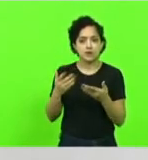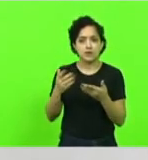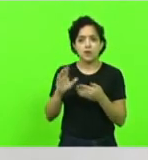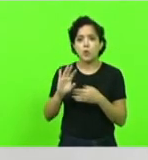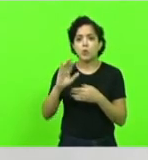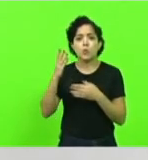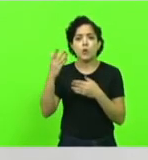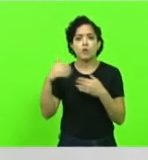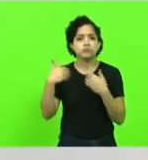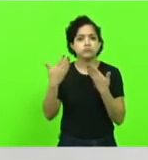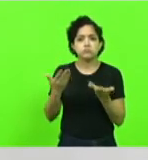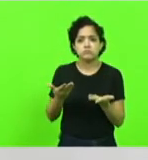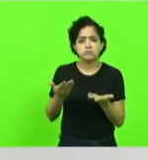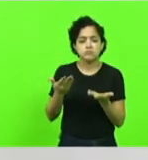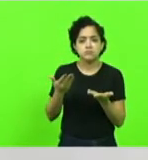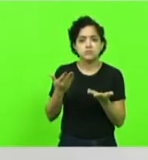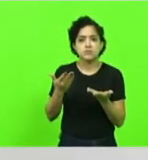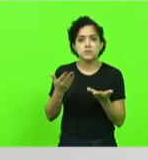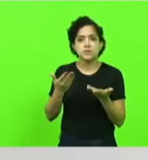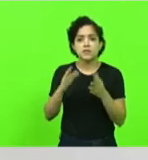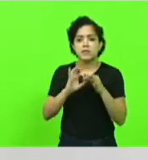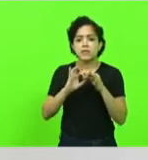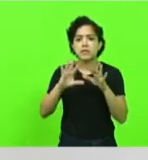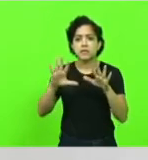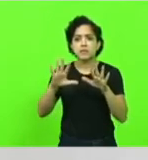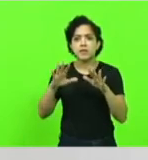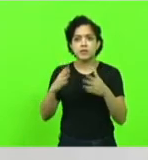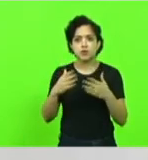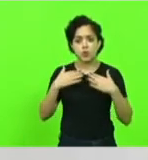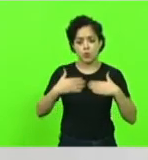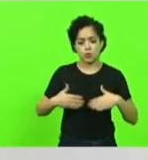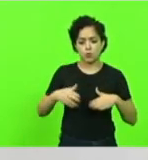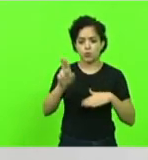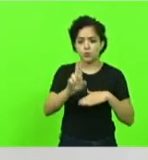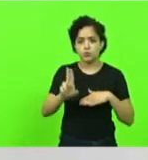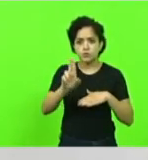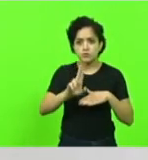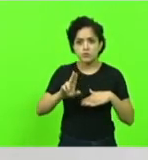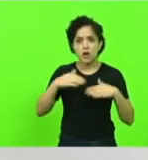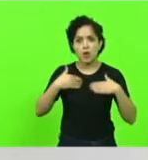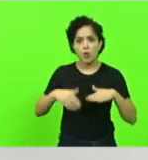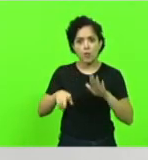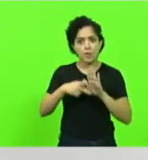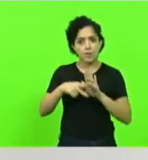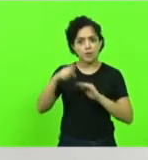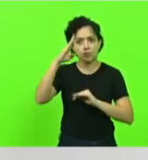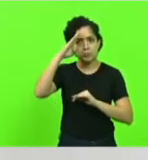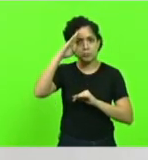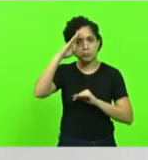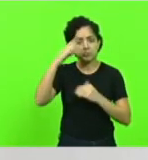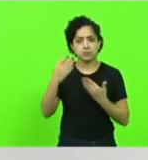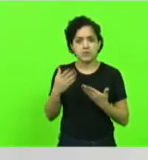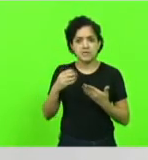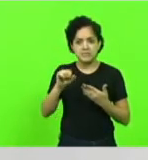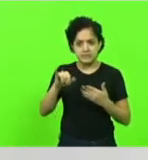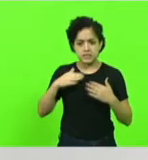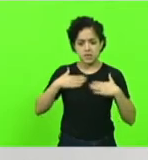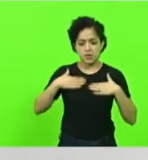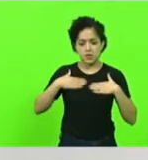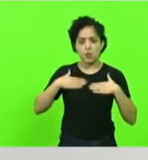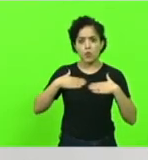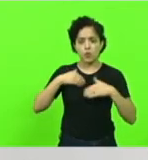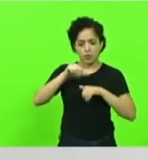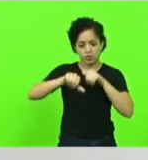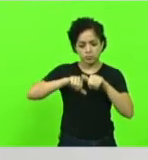PAD dos oficiais que autorizaram civis utilizarem a farda. Ô, Sargento Lima, se eu colocar uma farda de policial militar e andar